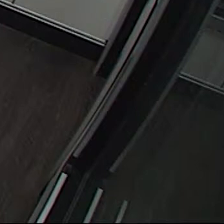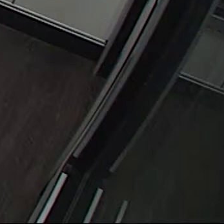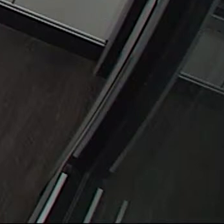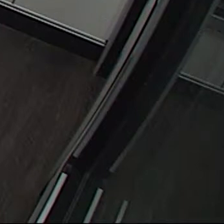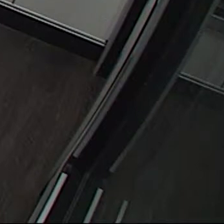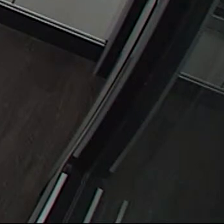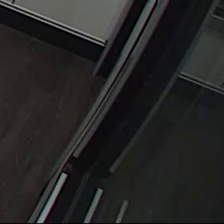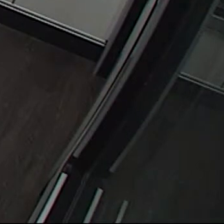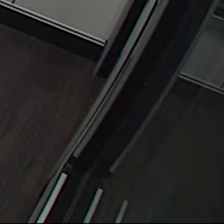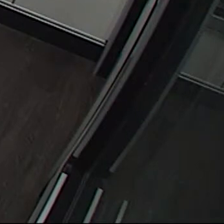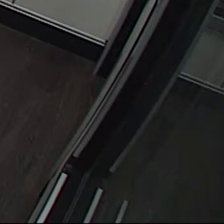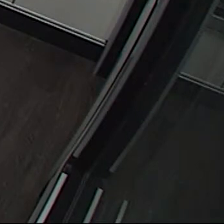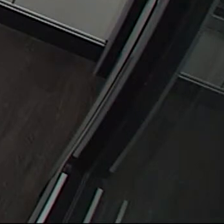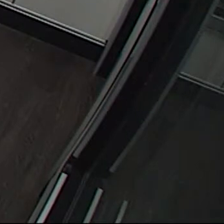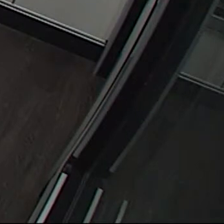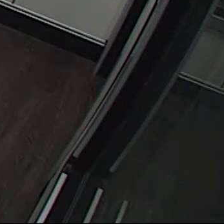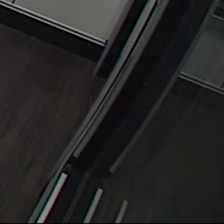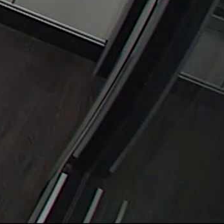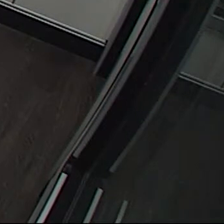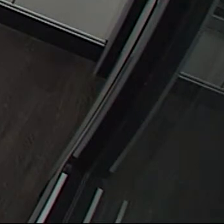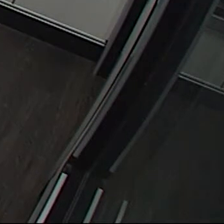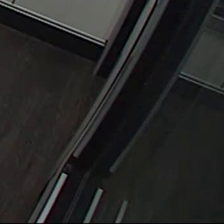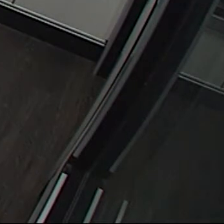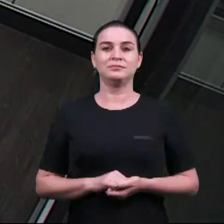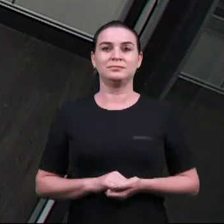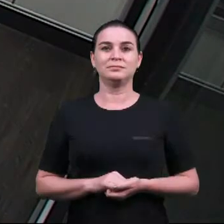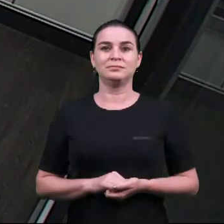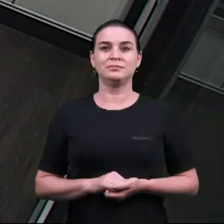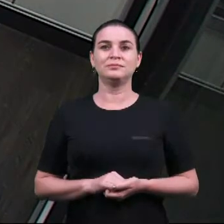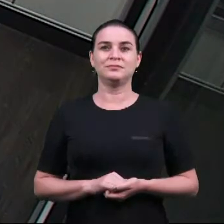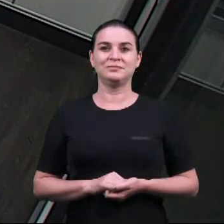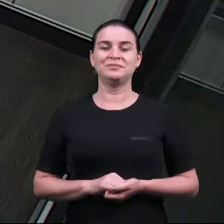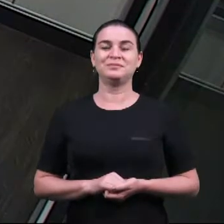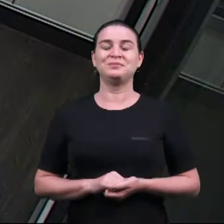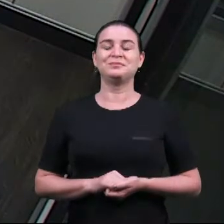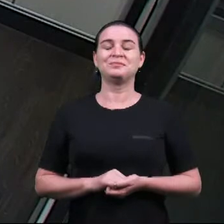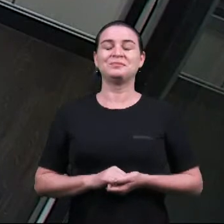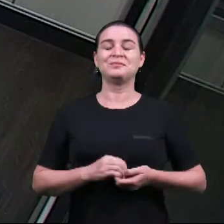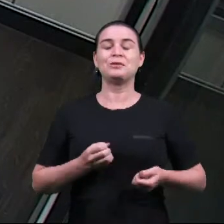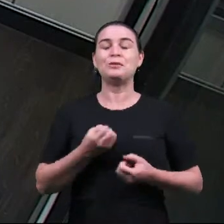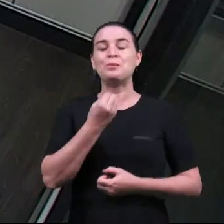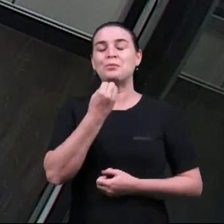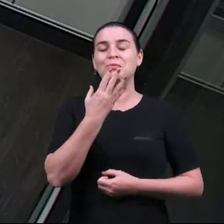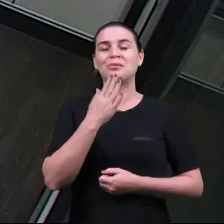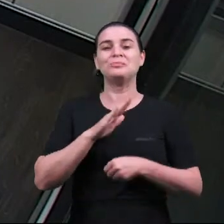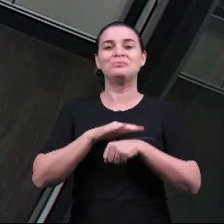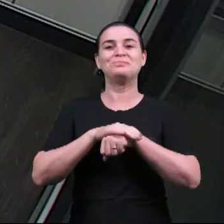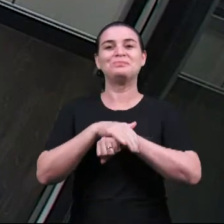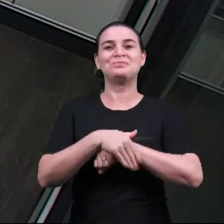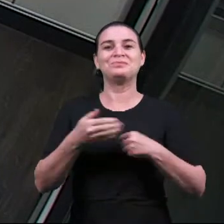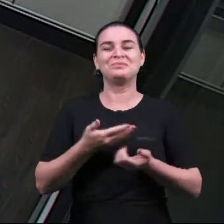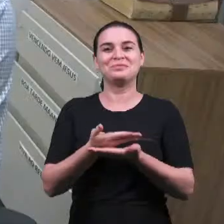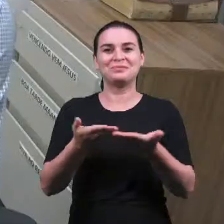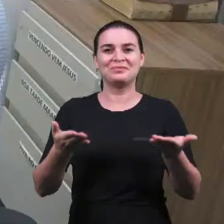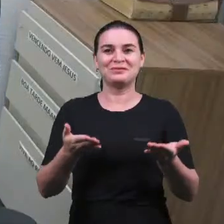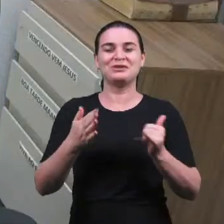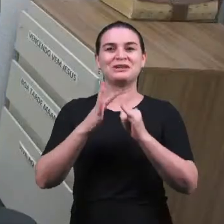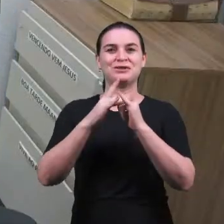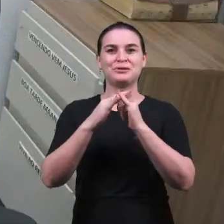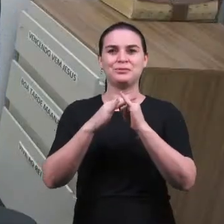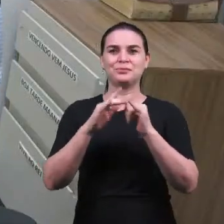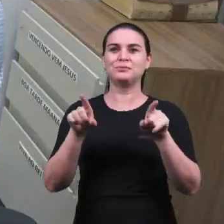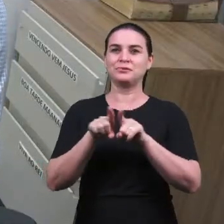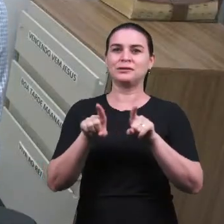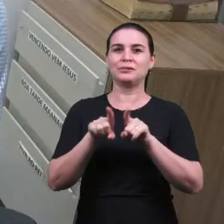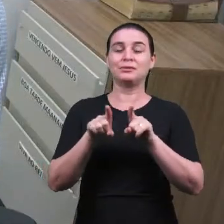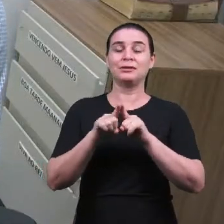aqui nessa noite na Rádio Manaim, também pelo YouTube, você que está acessando a nossa conta aí no YouTube da